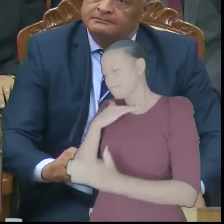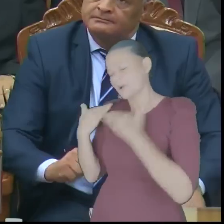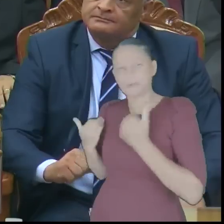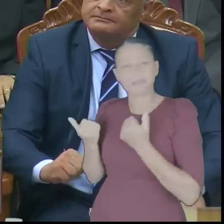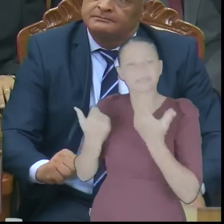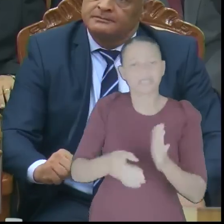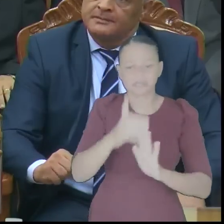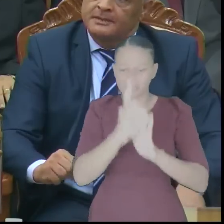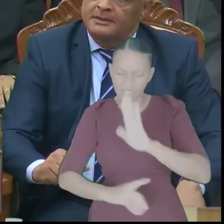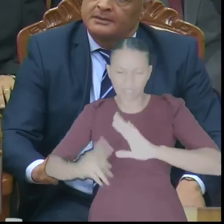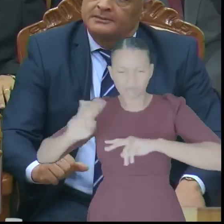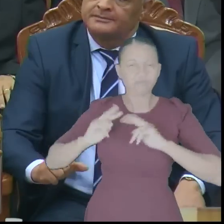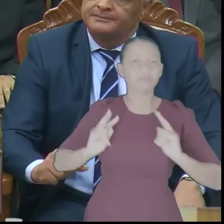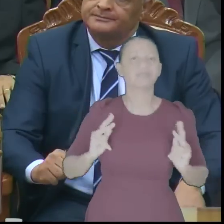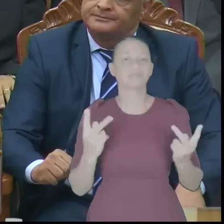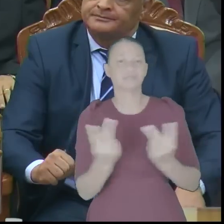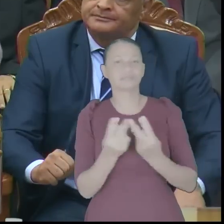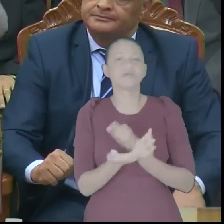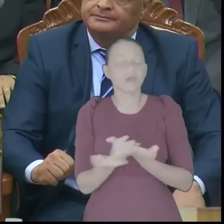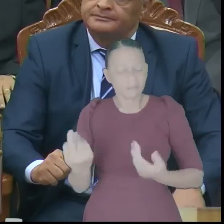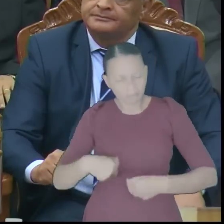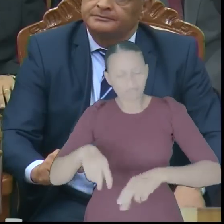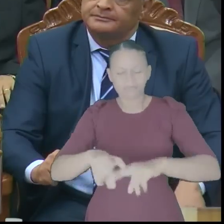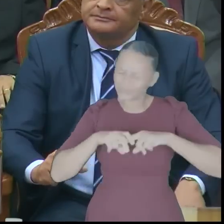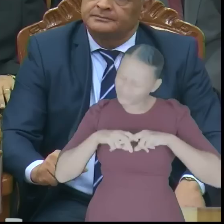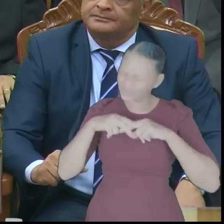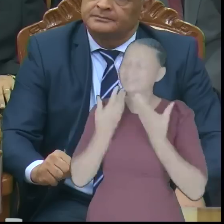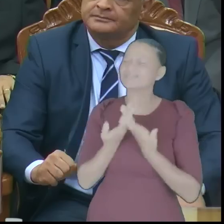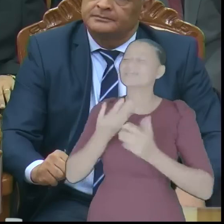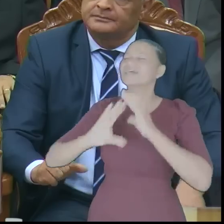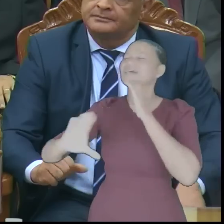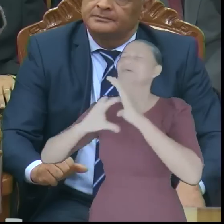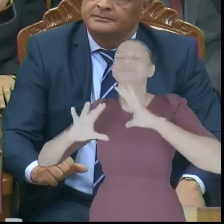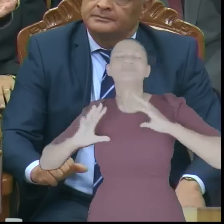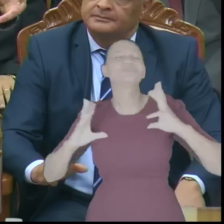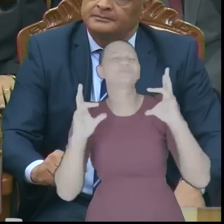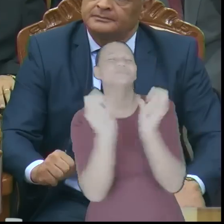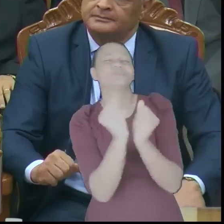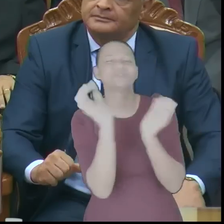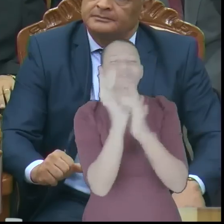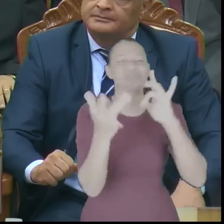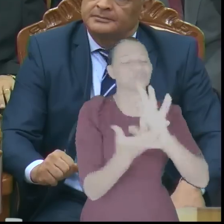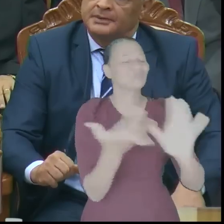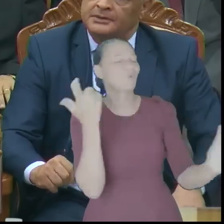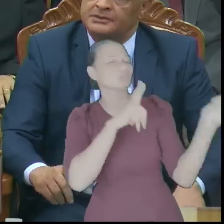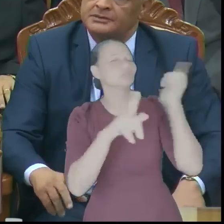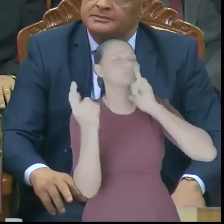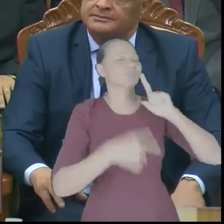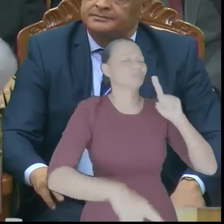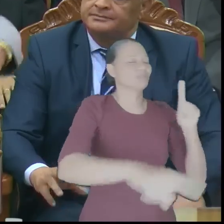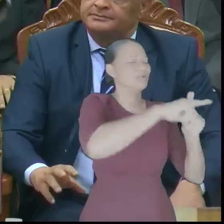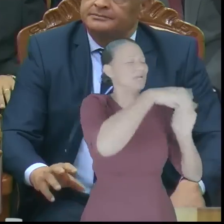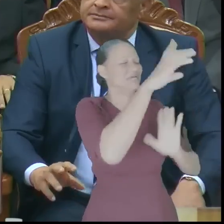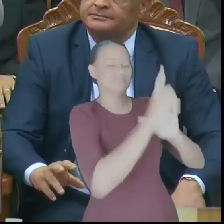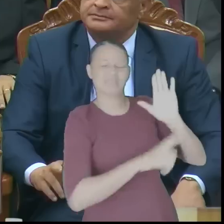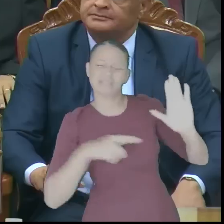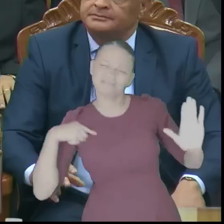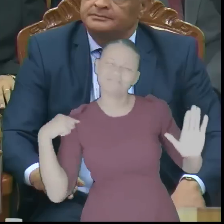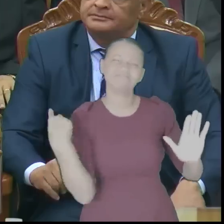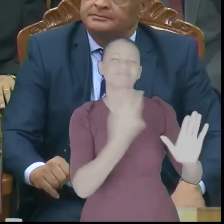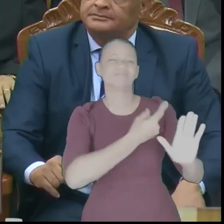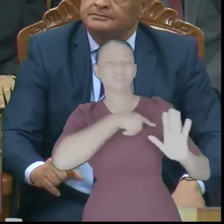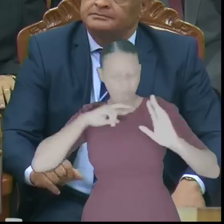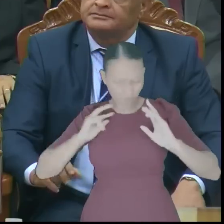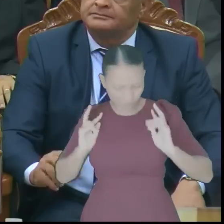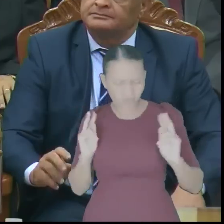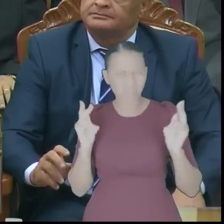à herança. É por isso que a gente canta: tudo que Jesus conquistou na cruz é direito nosso, é nossa herança.